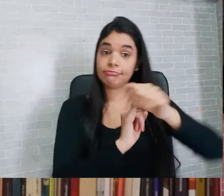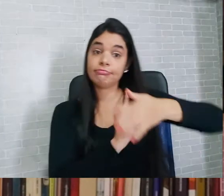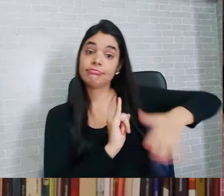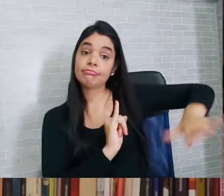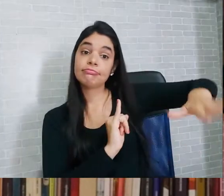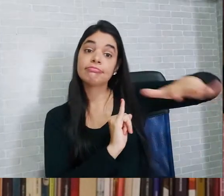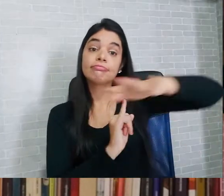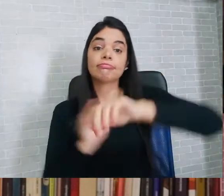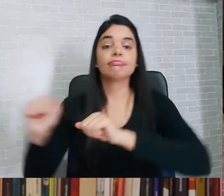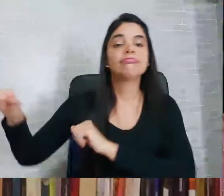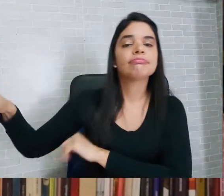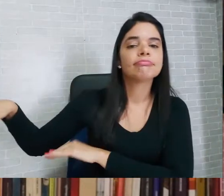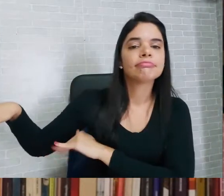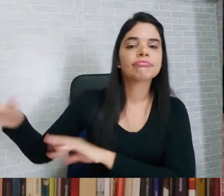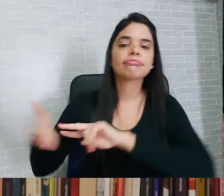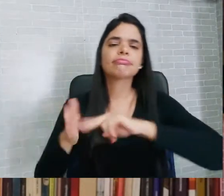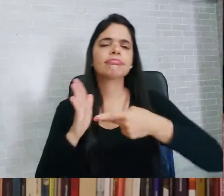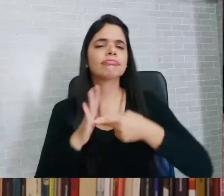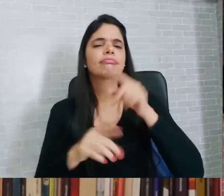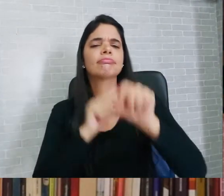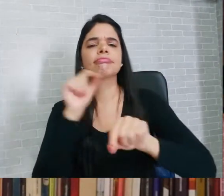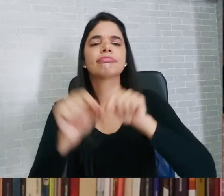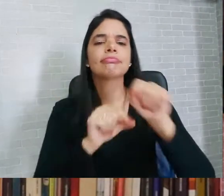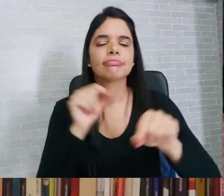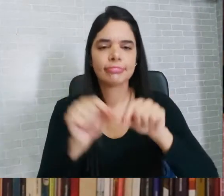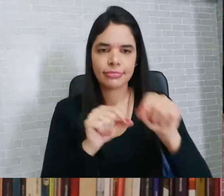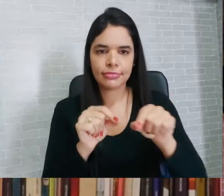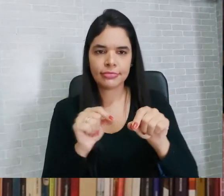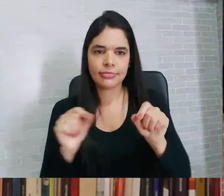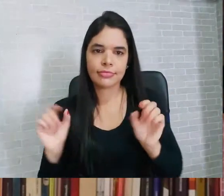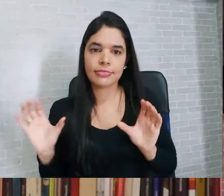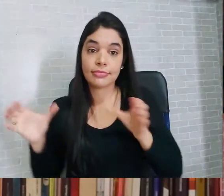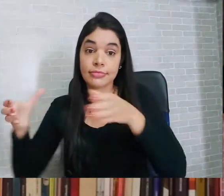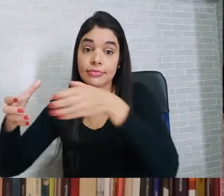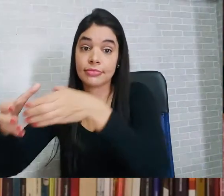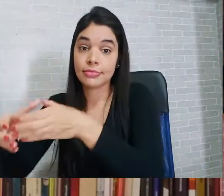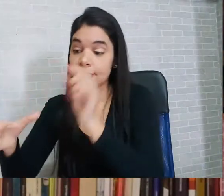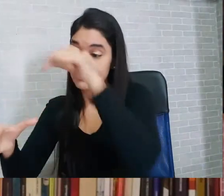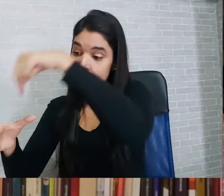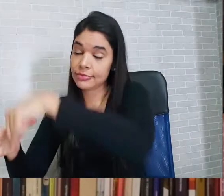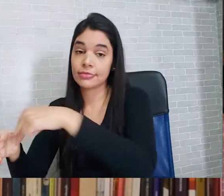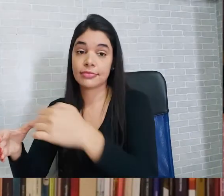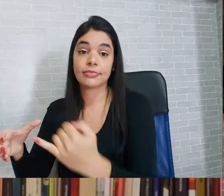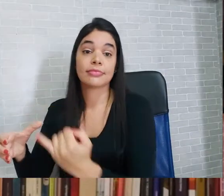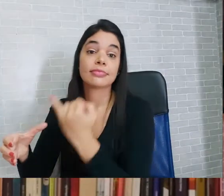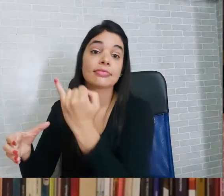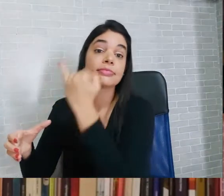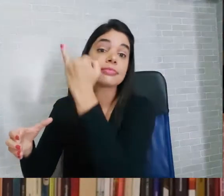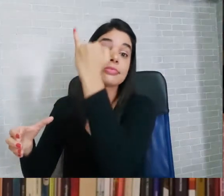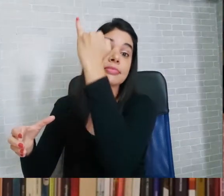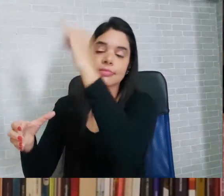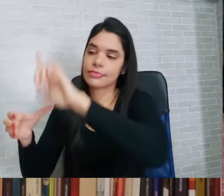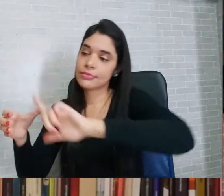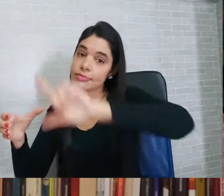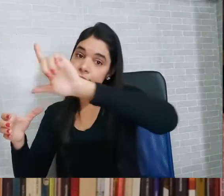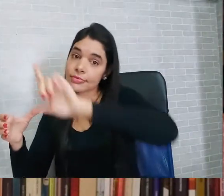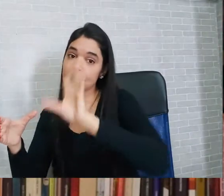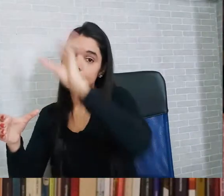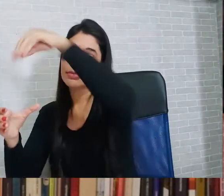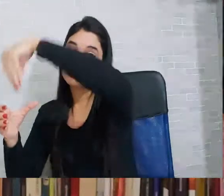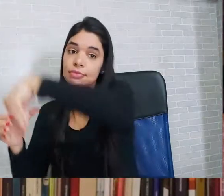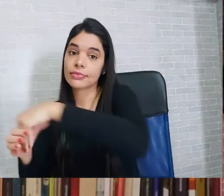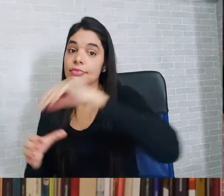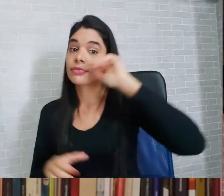aqui antilho-guianenses significando uma parte específica das antologias da literatura negra ou das literaturas da